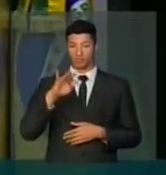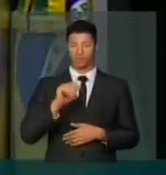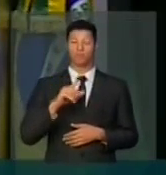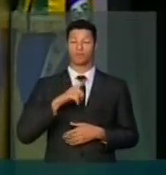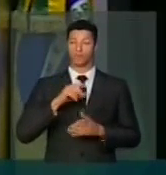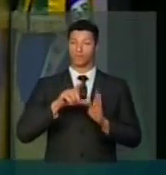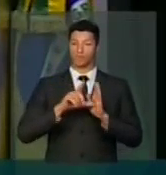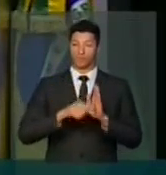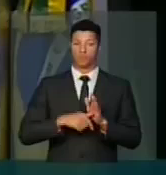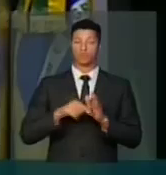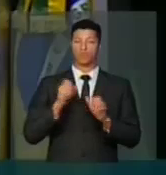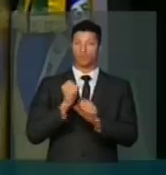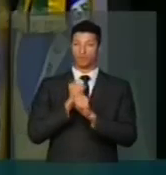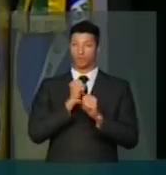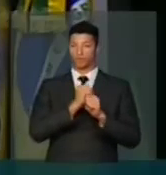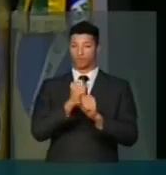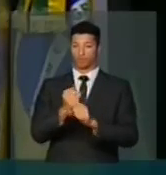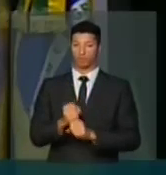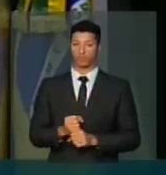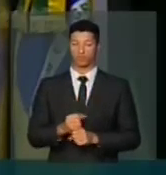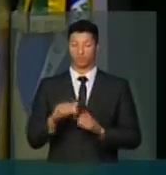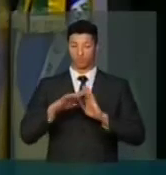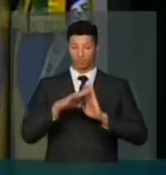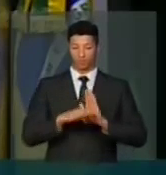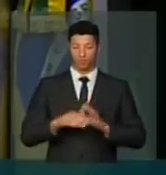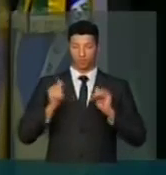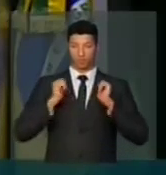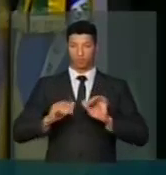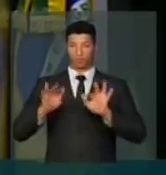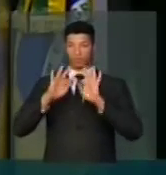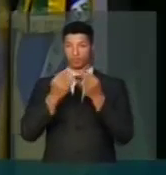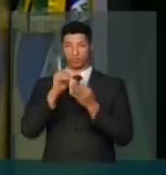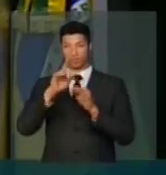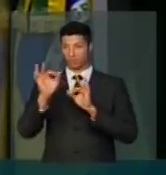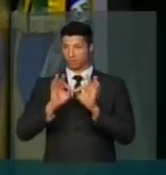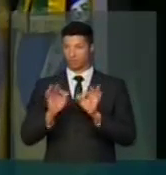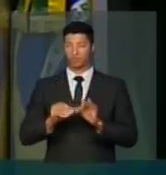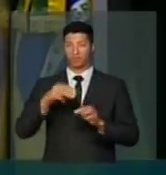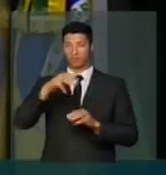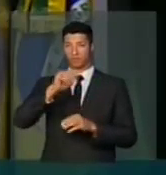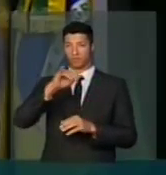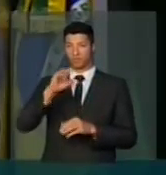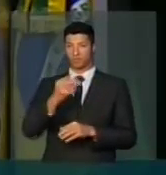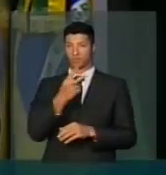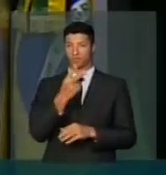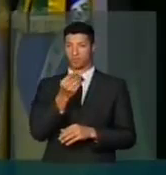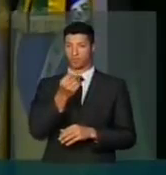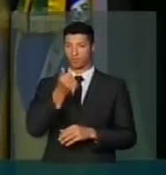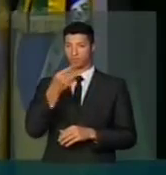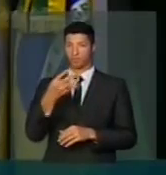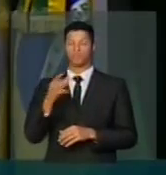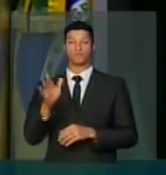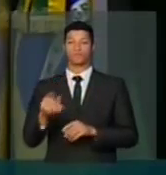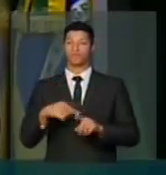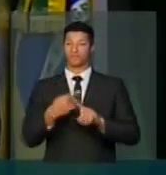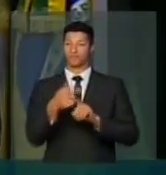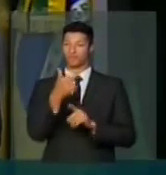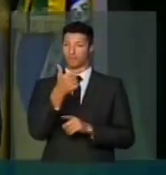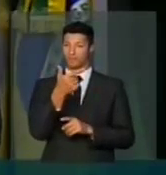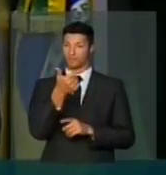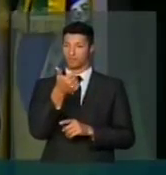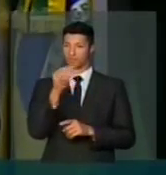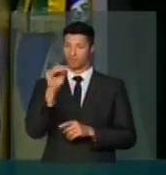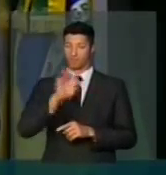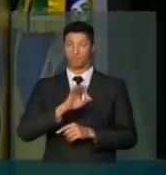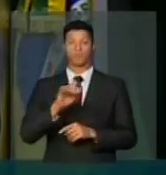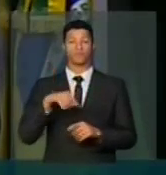no pagamento às construtoras. O programa Bolsa Família não é reajustado desde maio de 2014, quando o aumento foi de 10%.